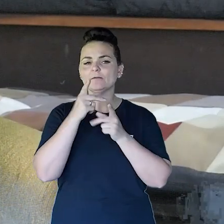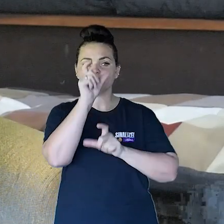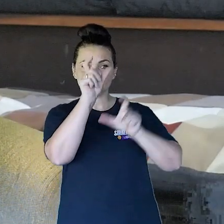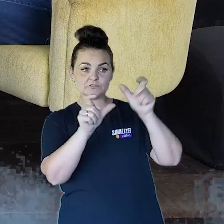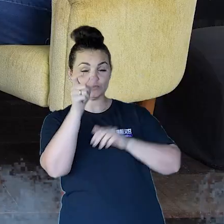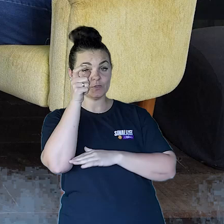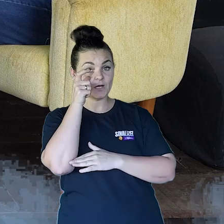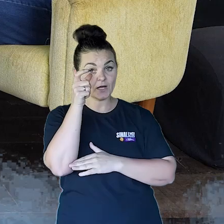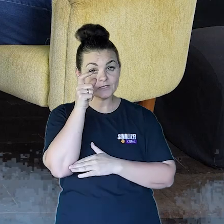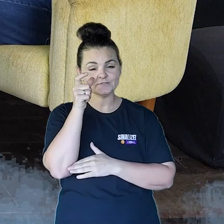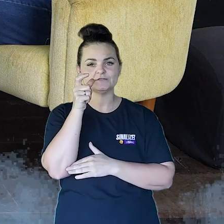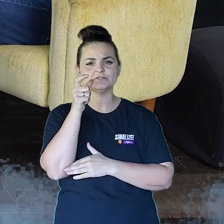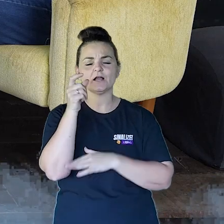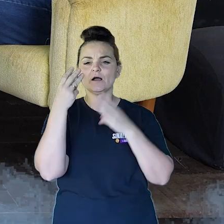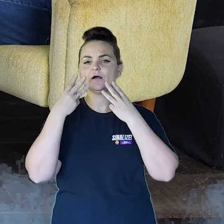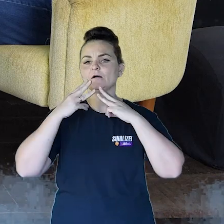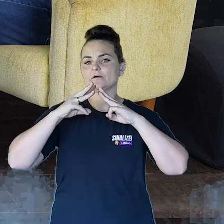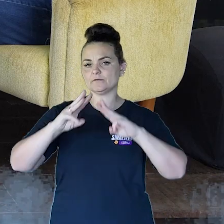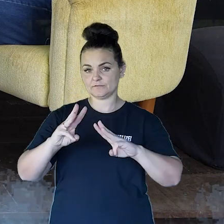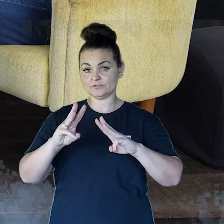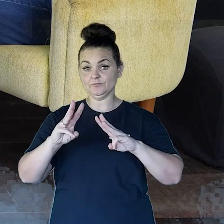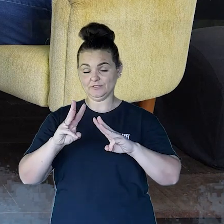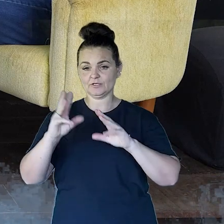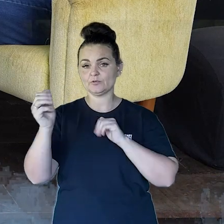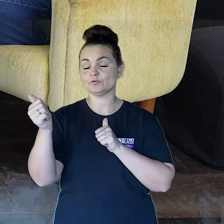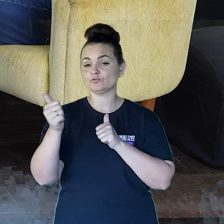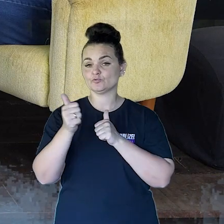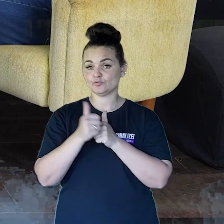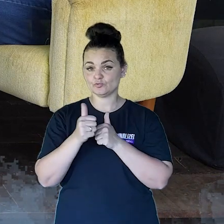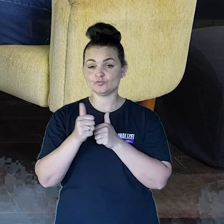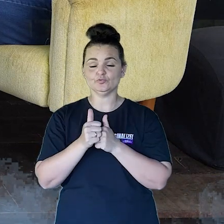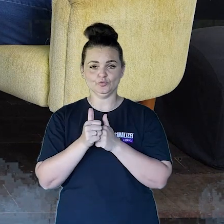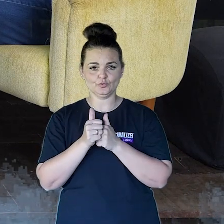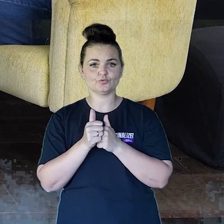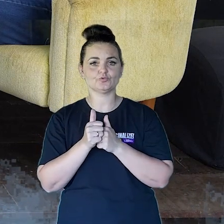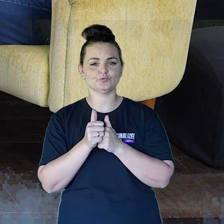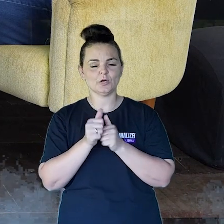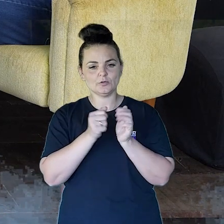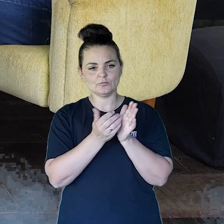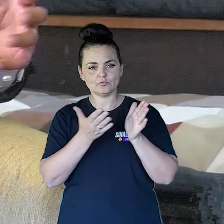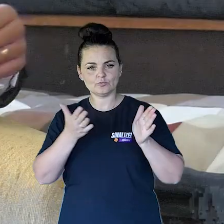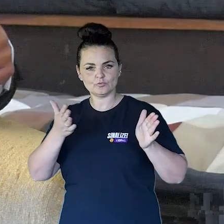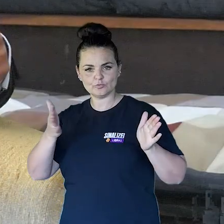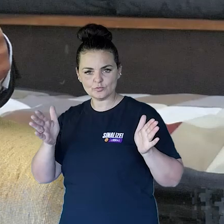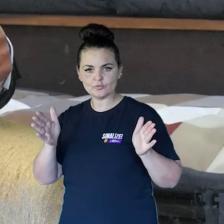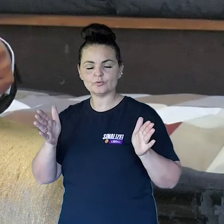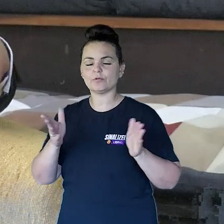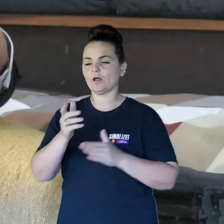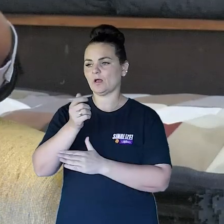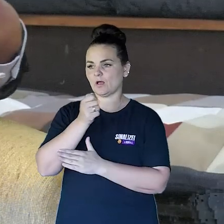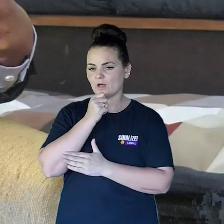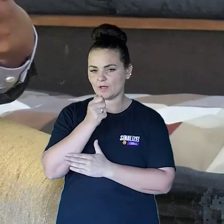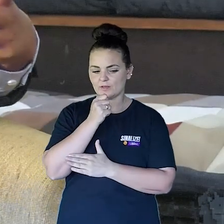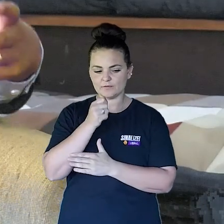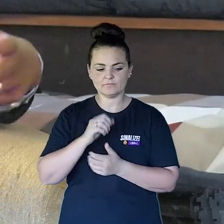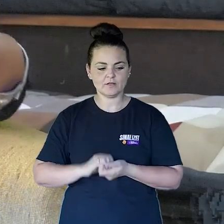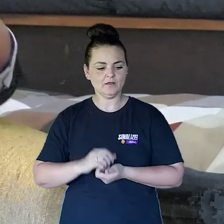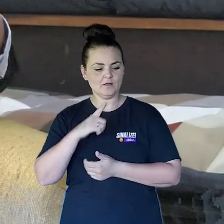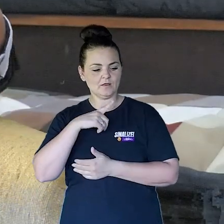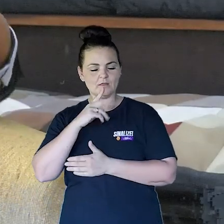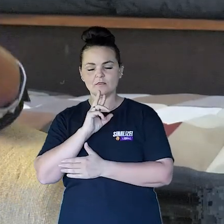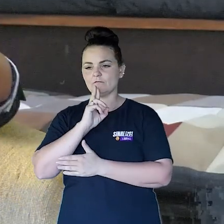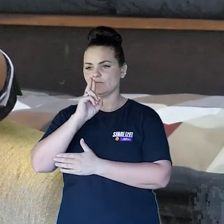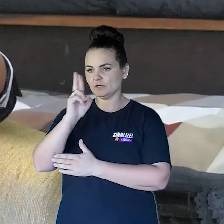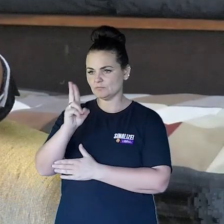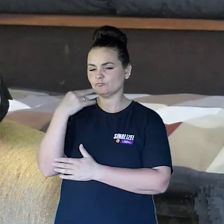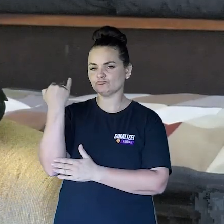telespectadores, deixando a sua mensagem, trazendo mais uma vez, né, ao longo de toda essa entrevista, o senhor trouxe respostas